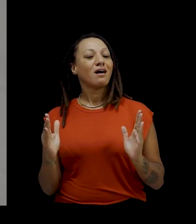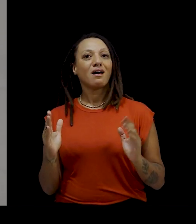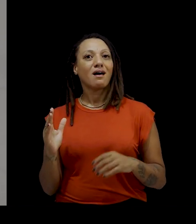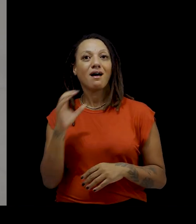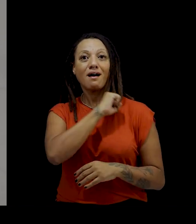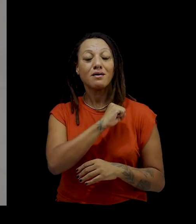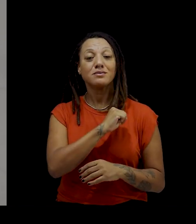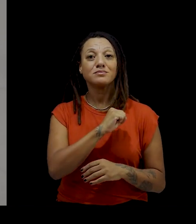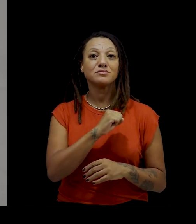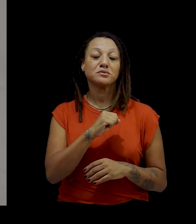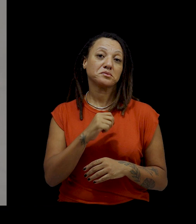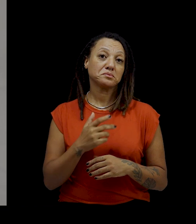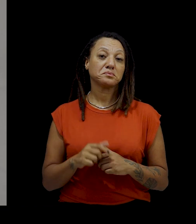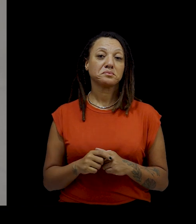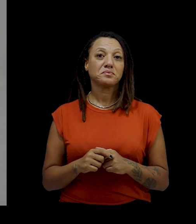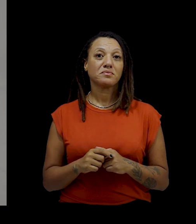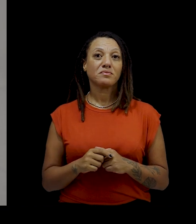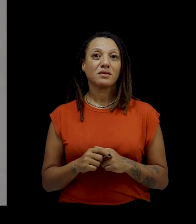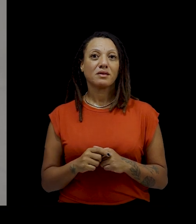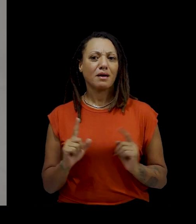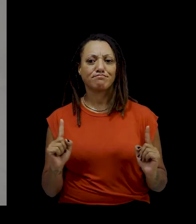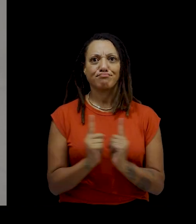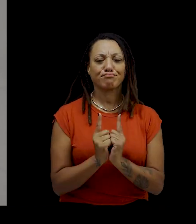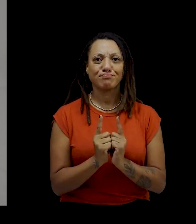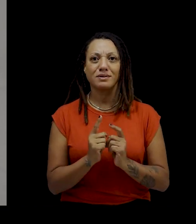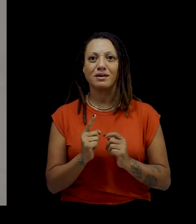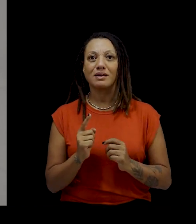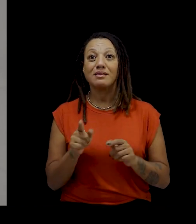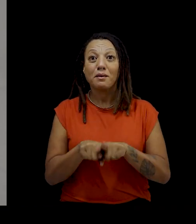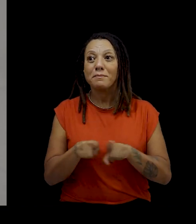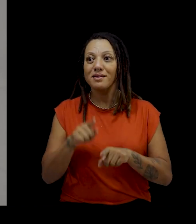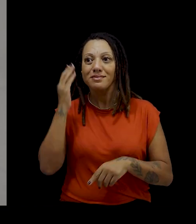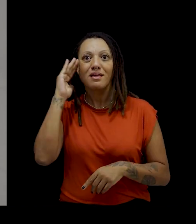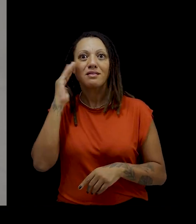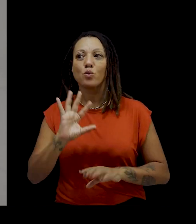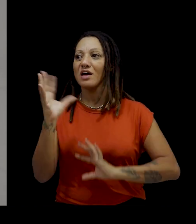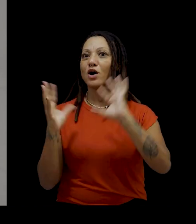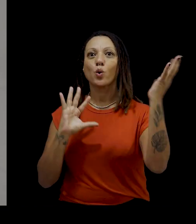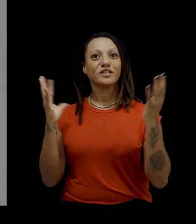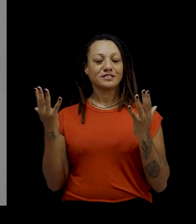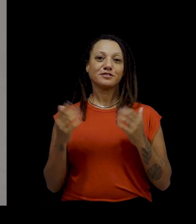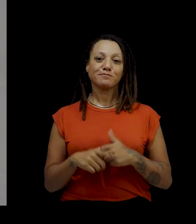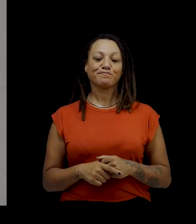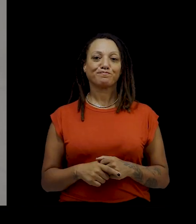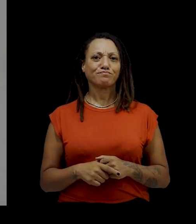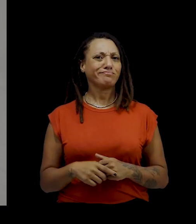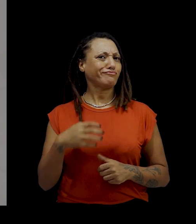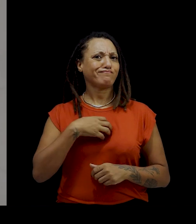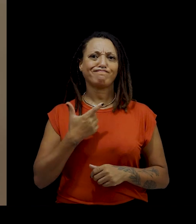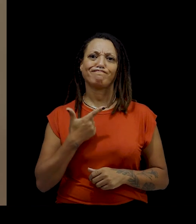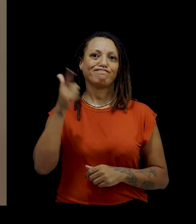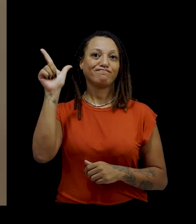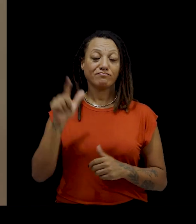pouco mais impulsivo, com um recuo menor de entender o que está acontecendo, que também leva para um outro lugar.